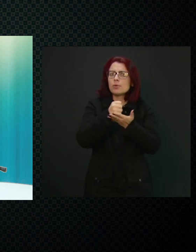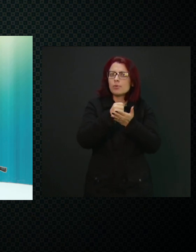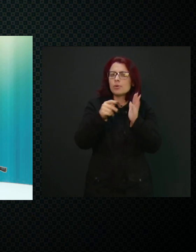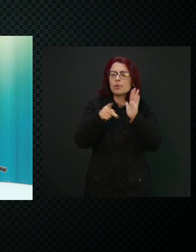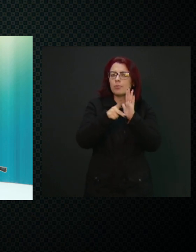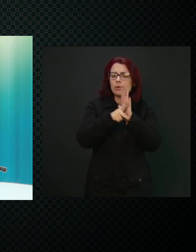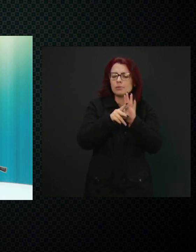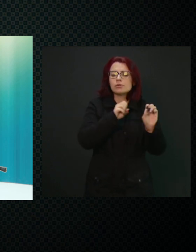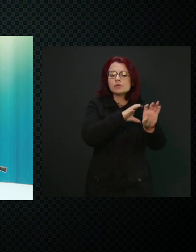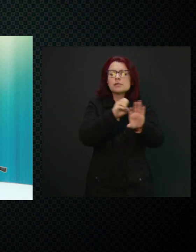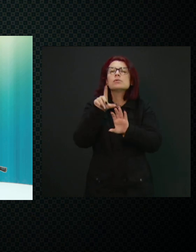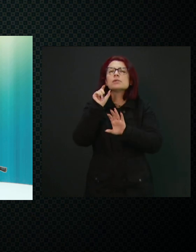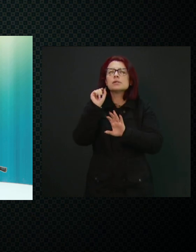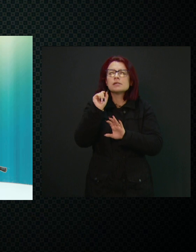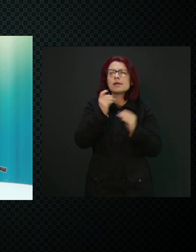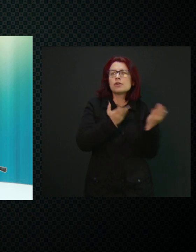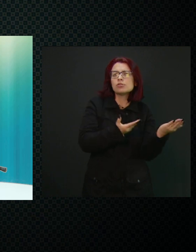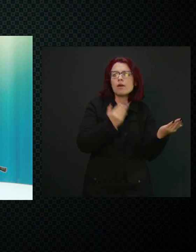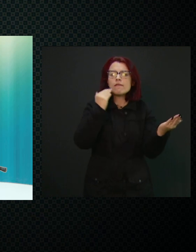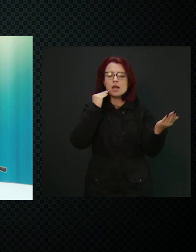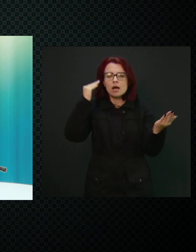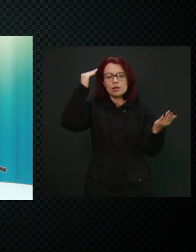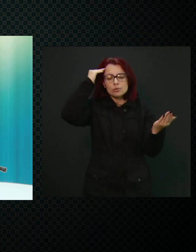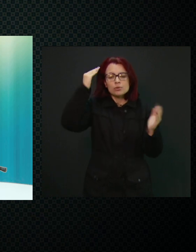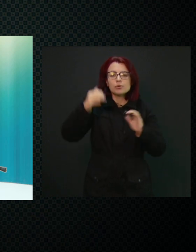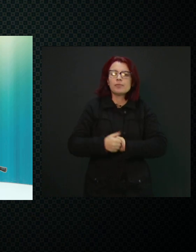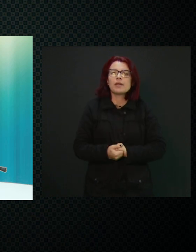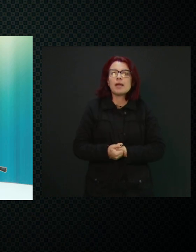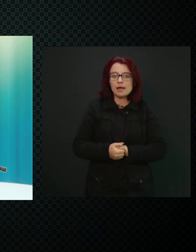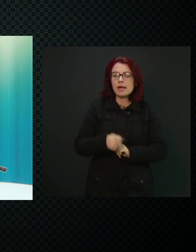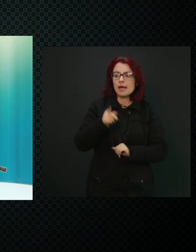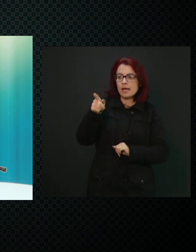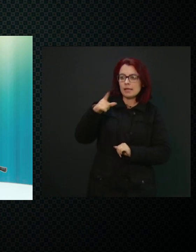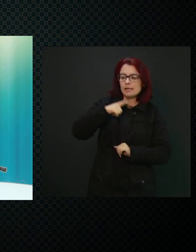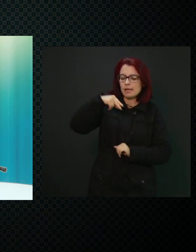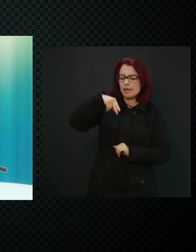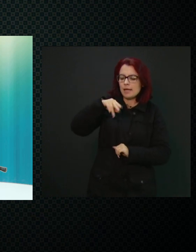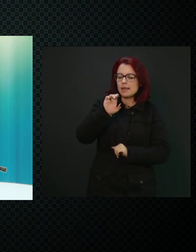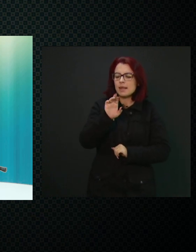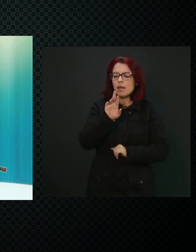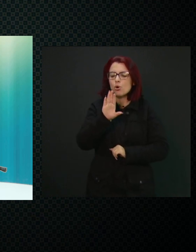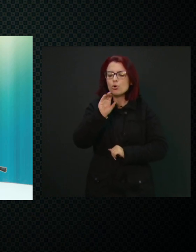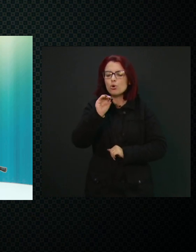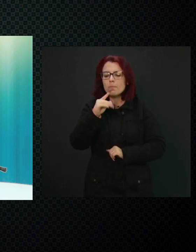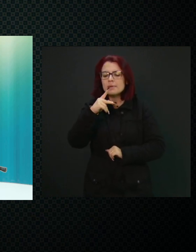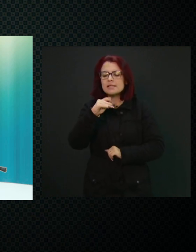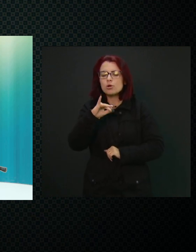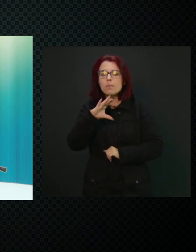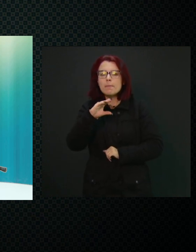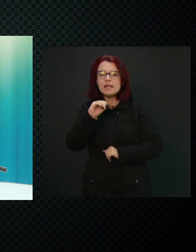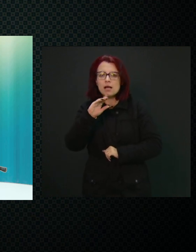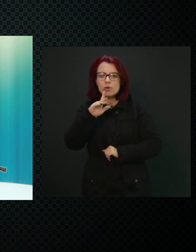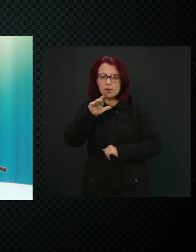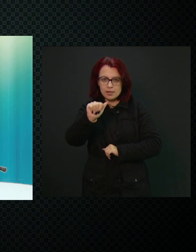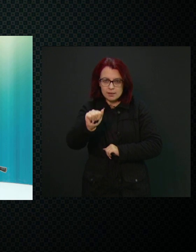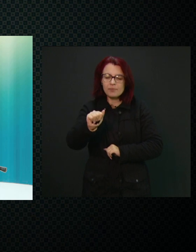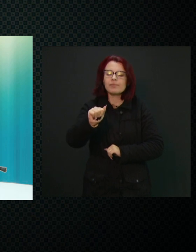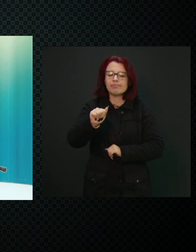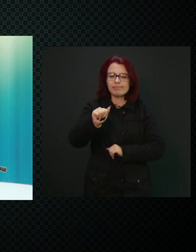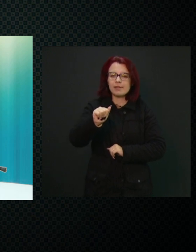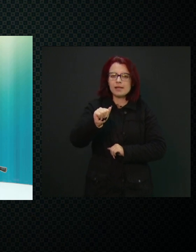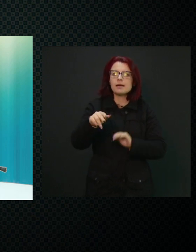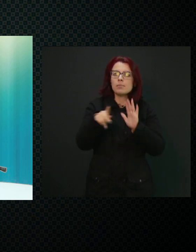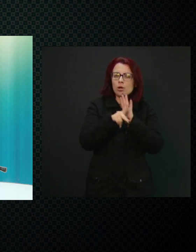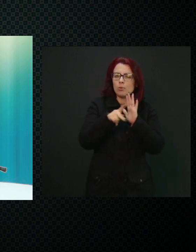adultos, neuropsicopedagoga clínica e institucional. Então, eu vou